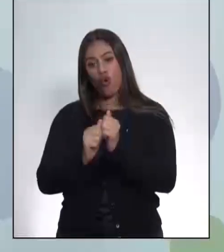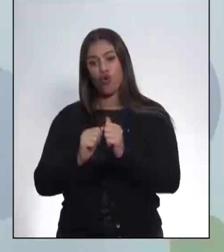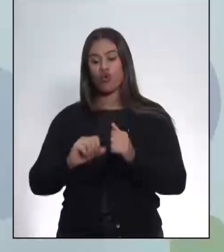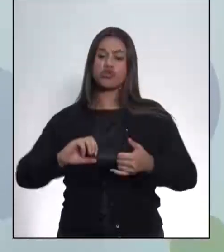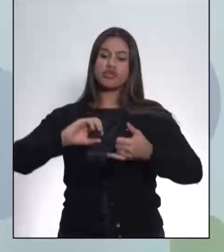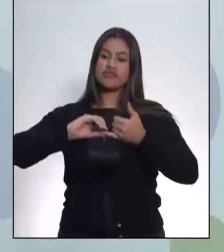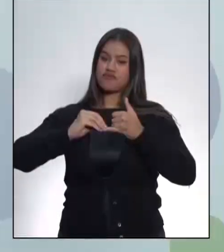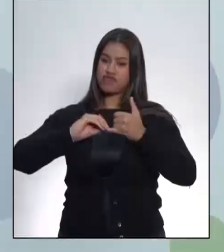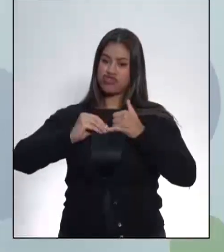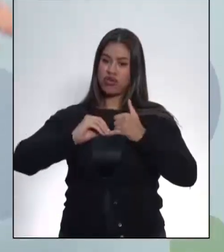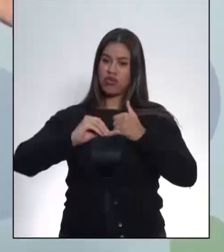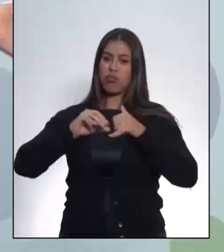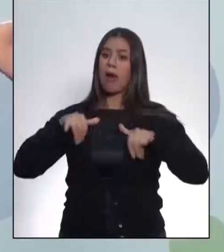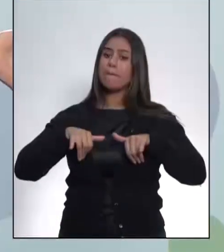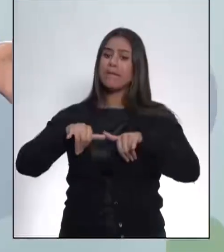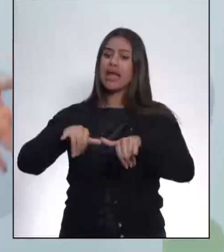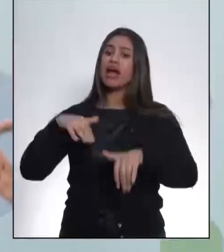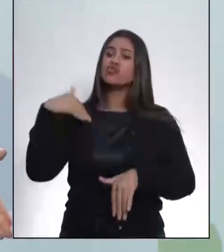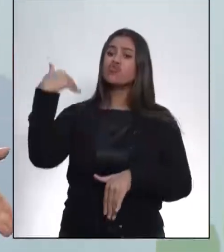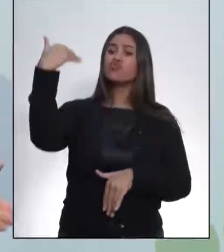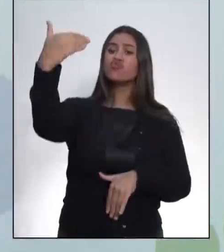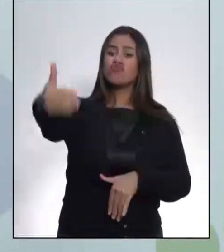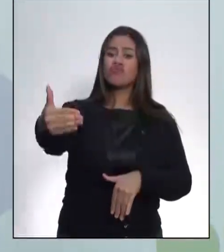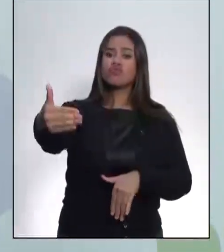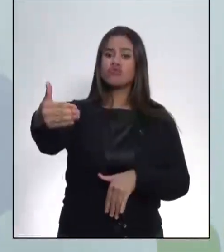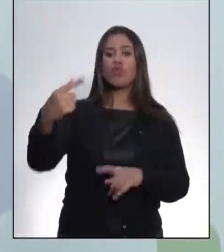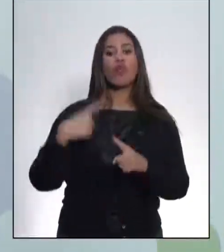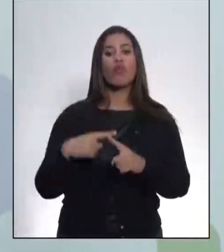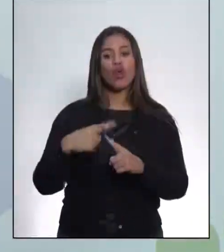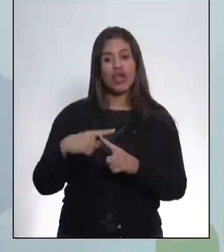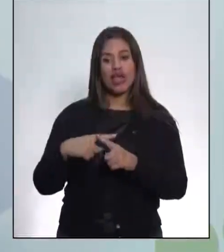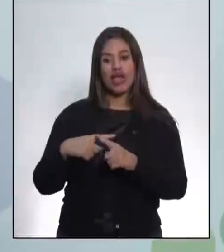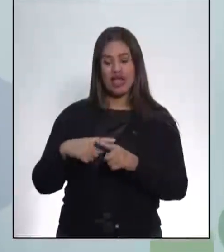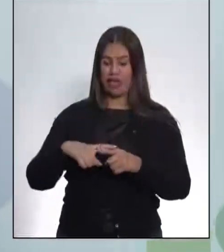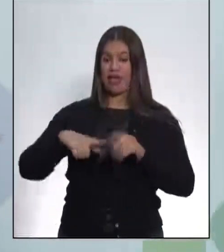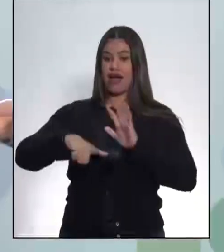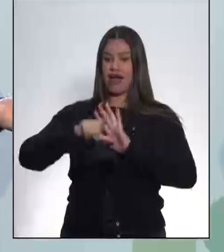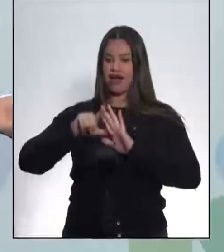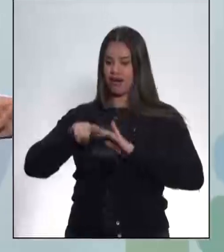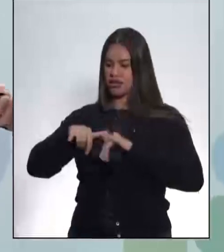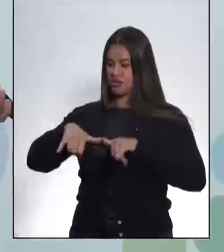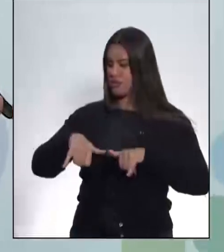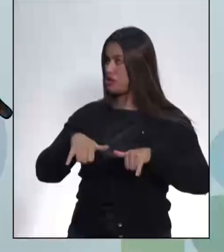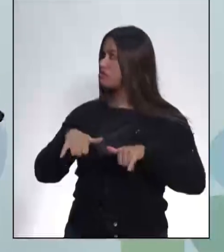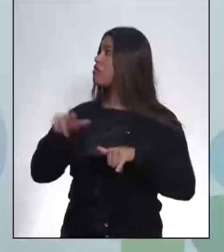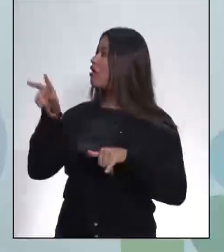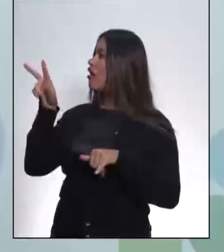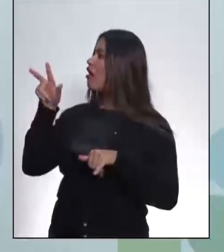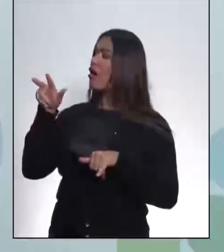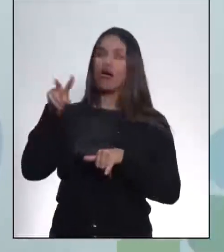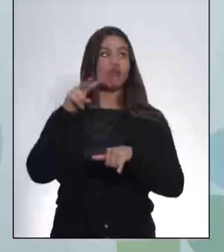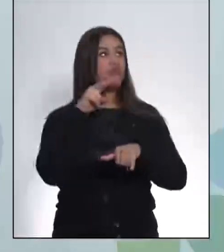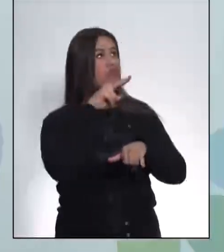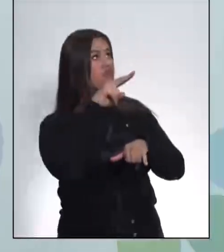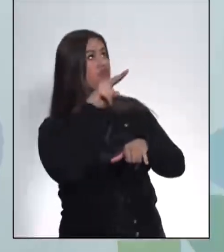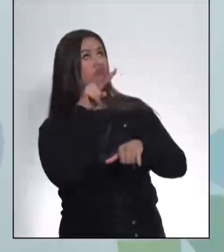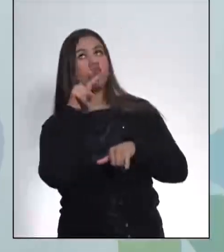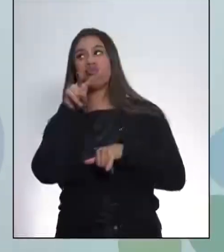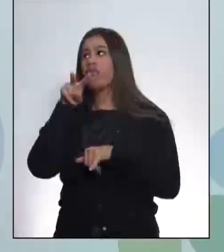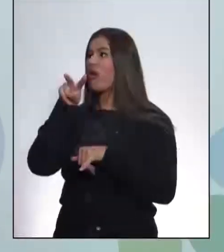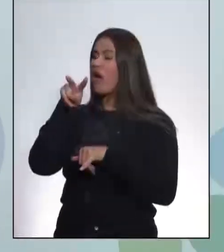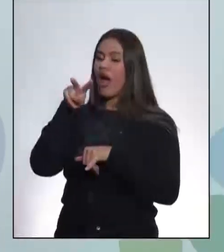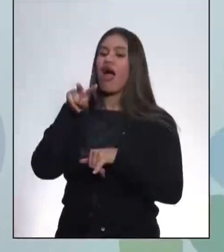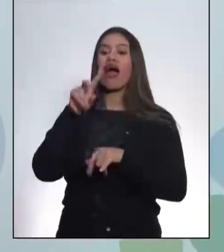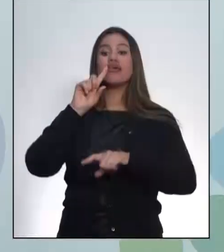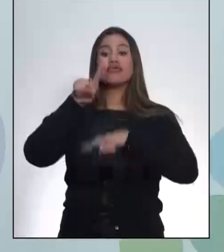fundo do supermercado. Para quê? Óbvio. Para que é isso? Para você passar por todo o supermercado e comprar o que não precisa. Você precisa ler o texto, que